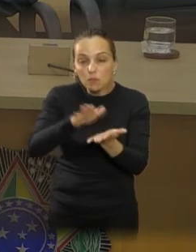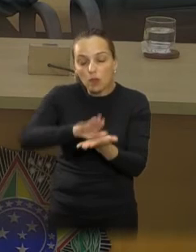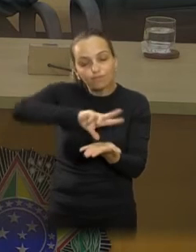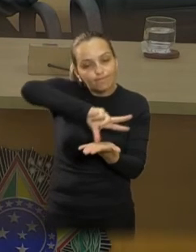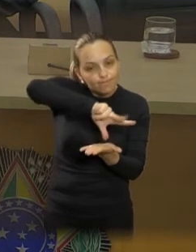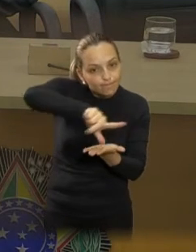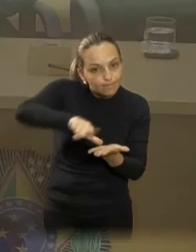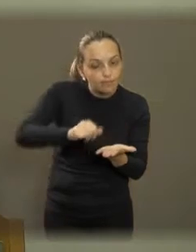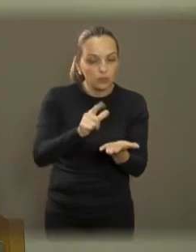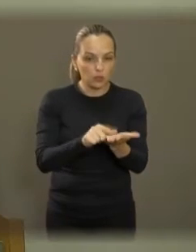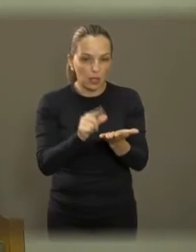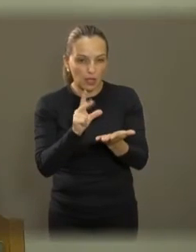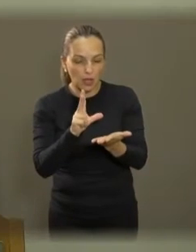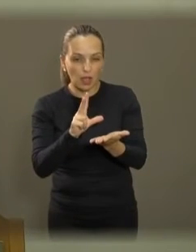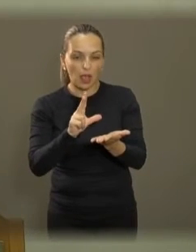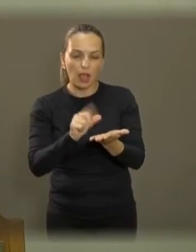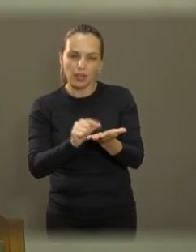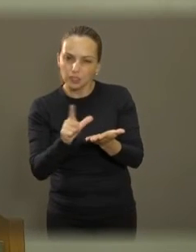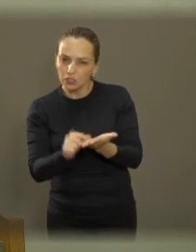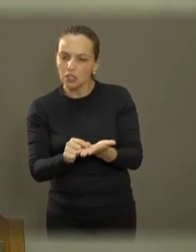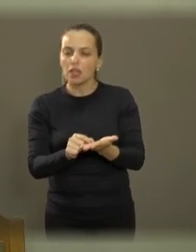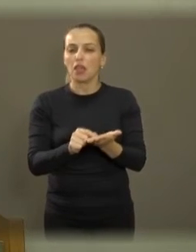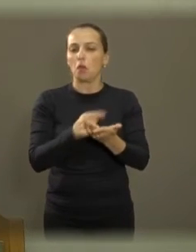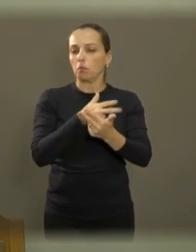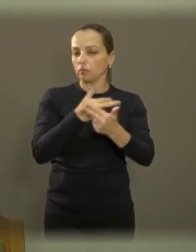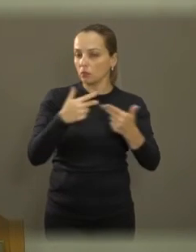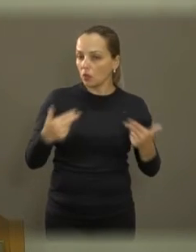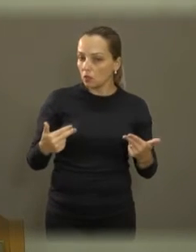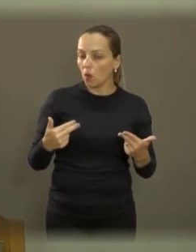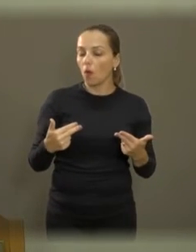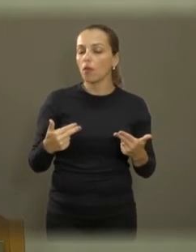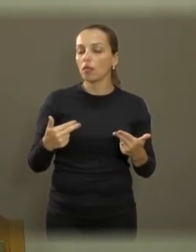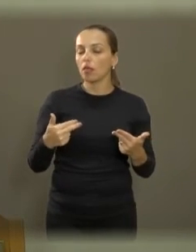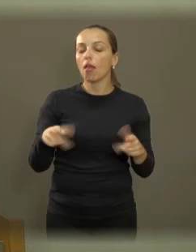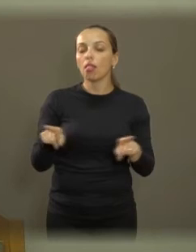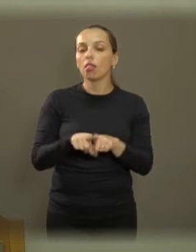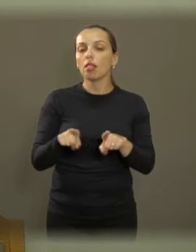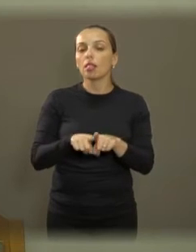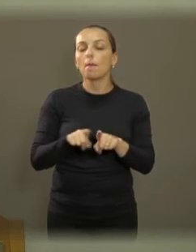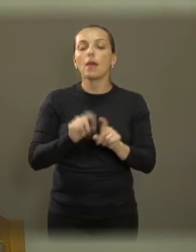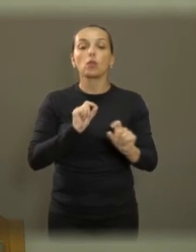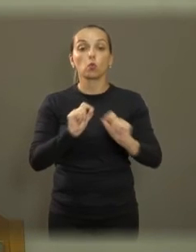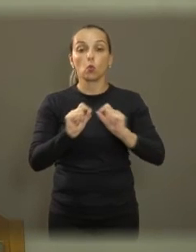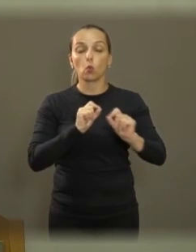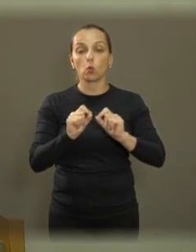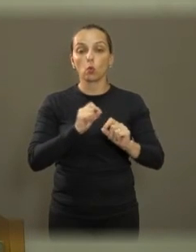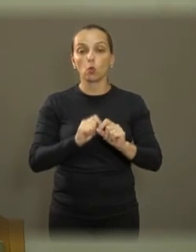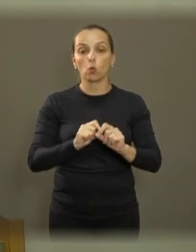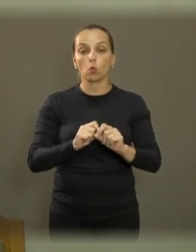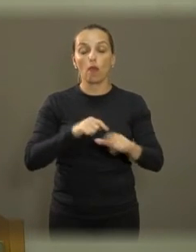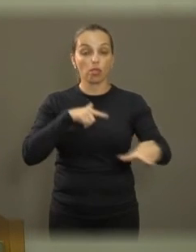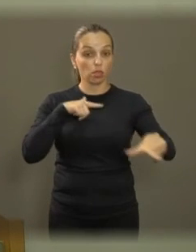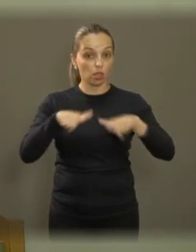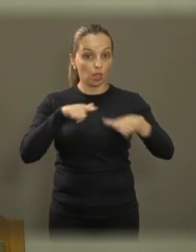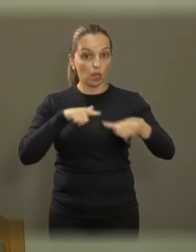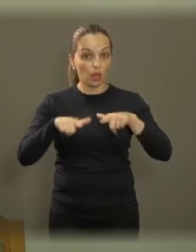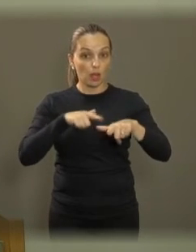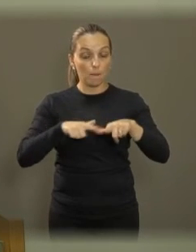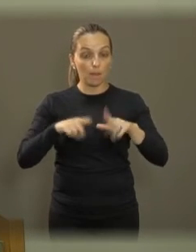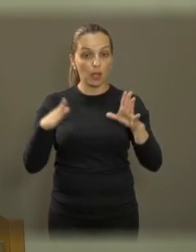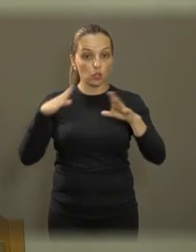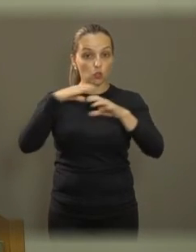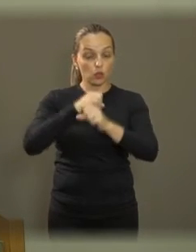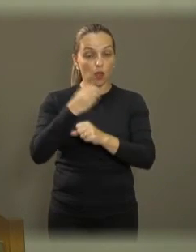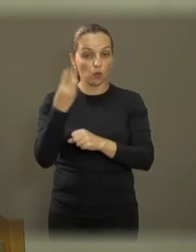gente iria longe, né? E ali eu vi também no vosso histórico, né, 37 anos já de atuação junto à